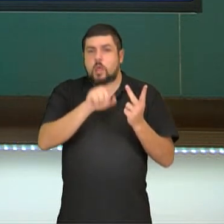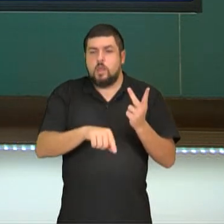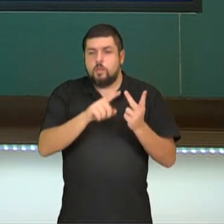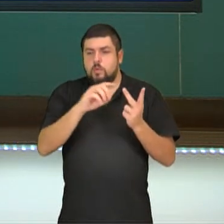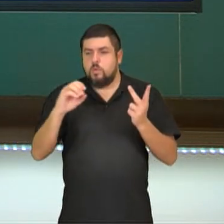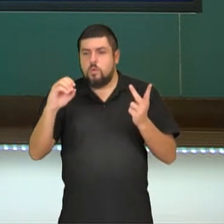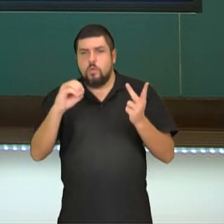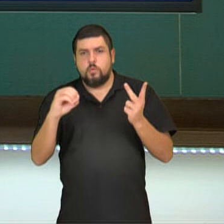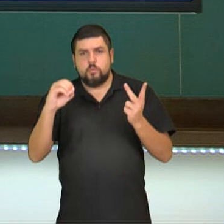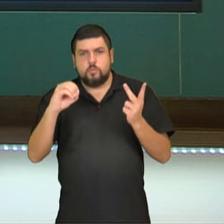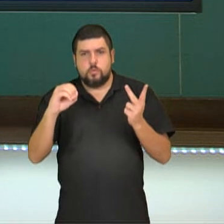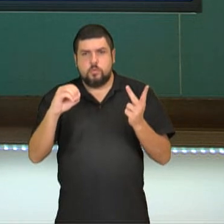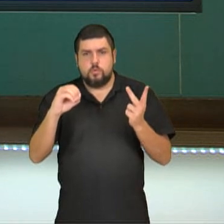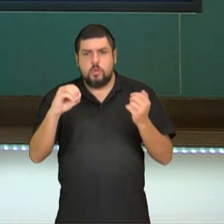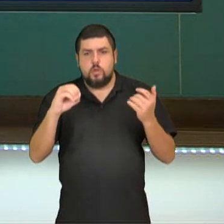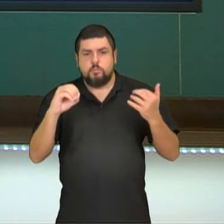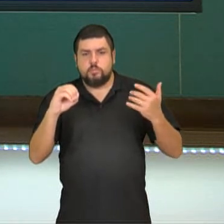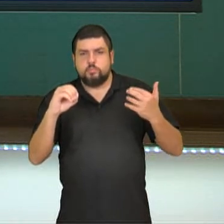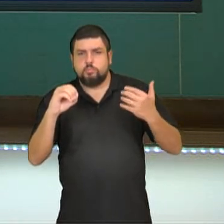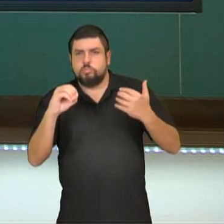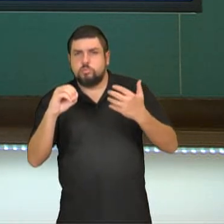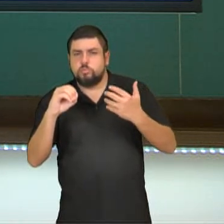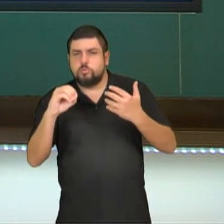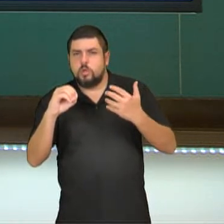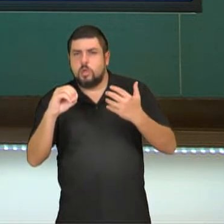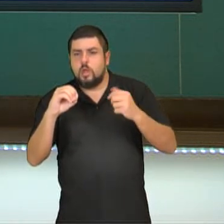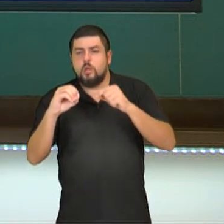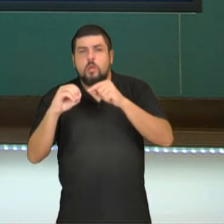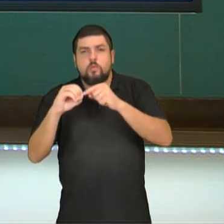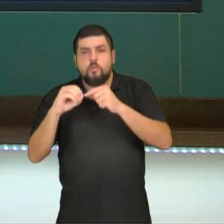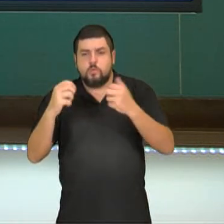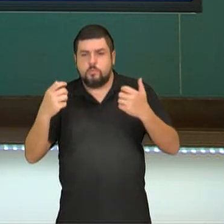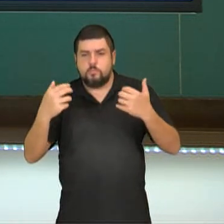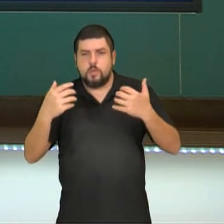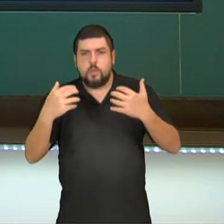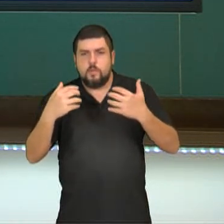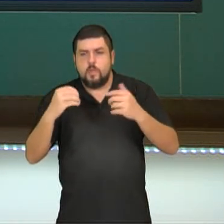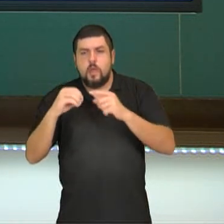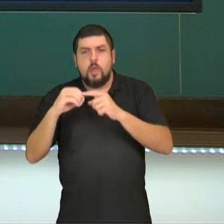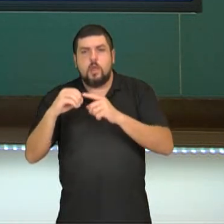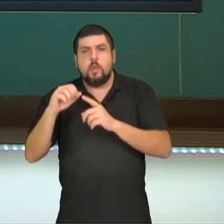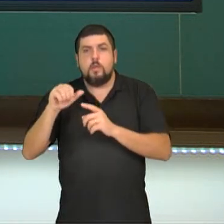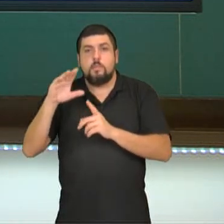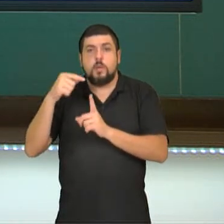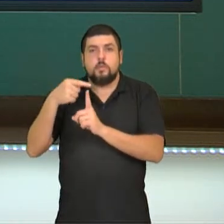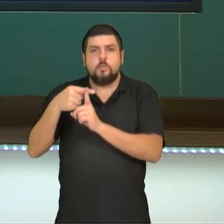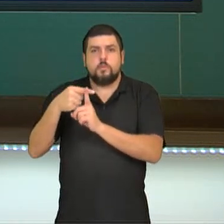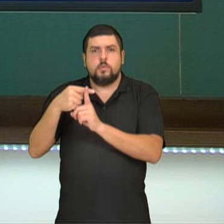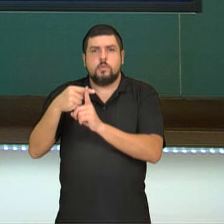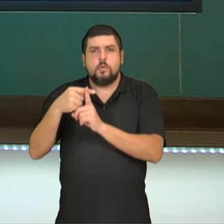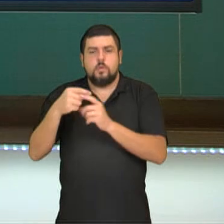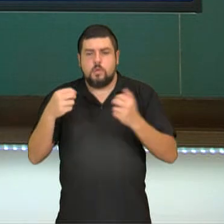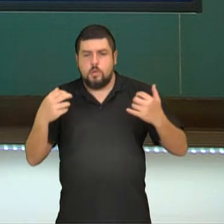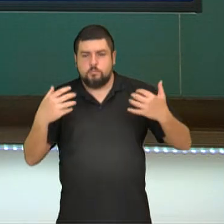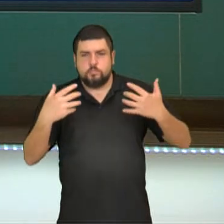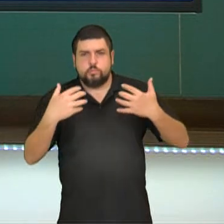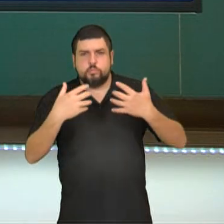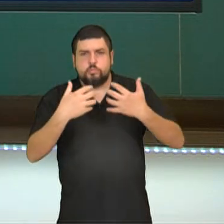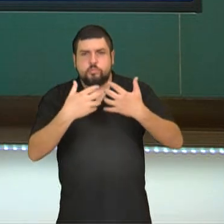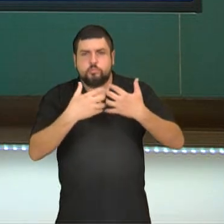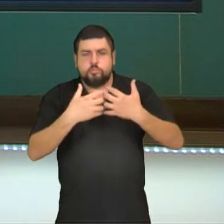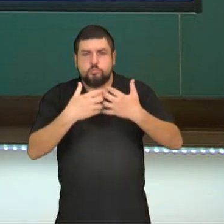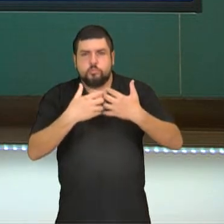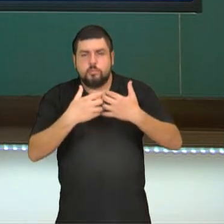oxigênio e tende esses elétrons a ficarem mais próximos do oxigênio, que é mais positivo, do que o hidrogênio, formando uma polaridade na molécula de